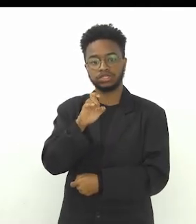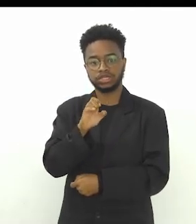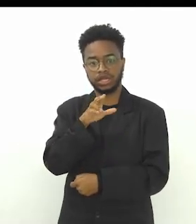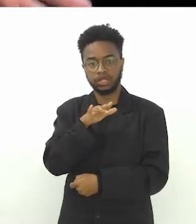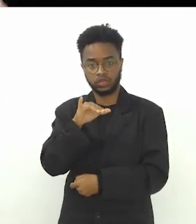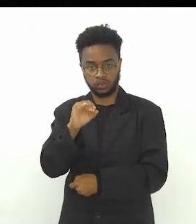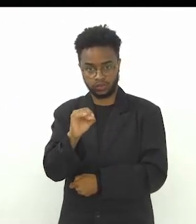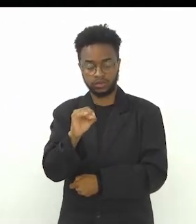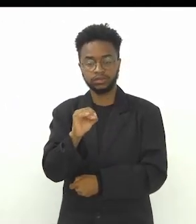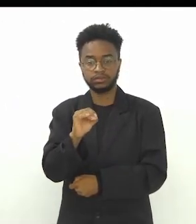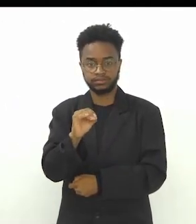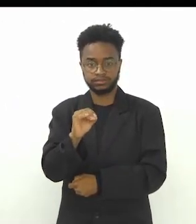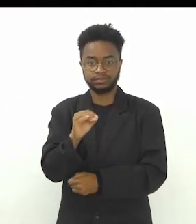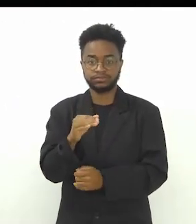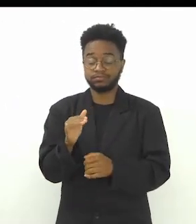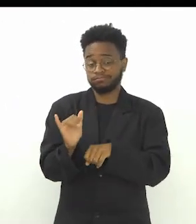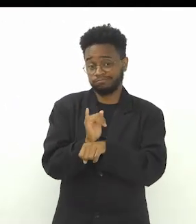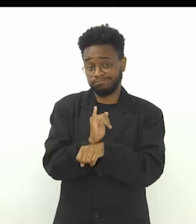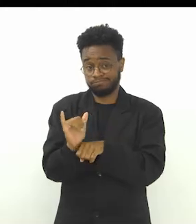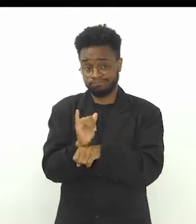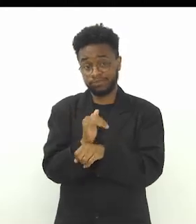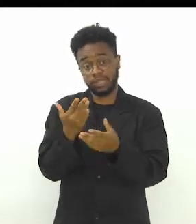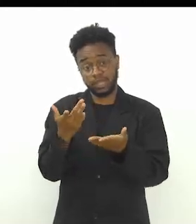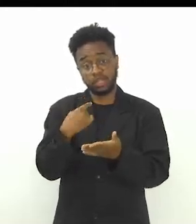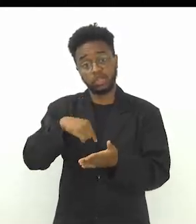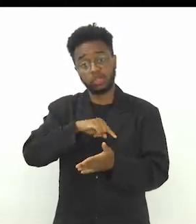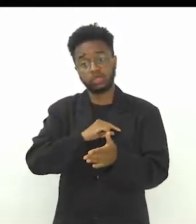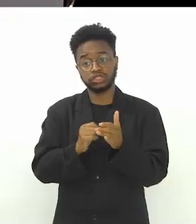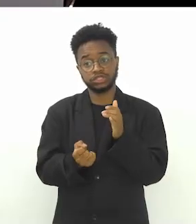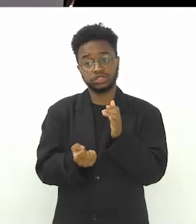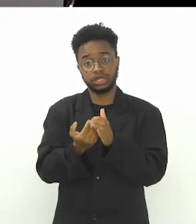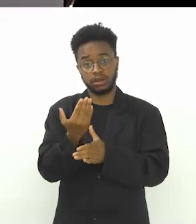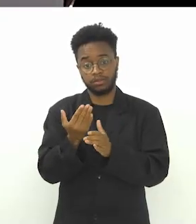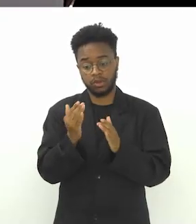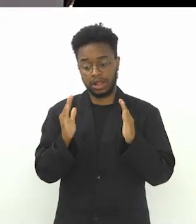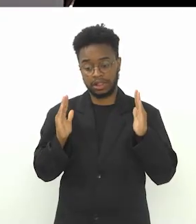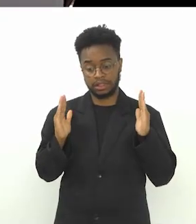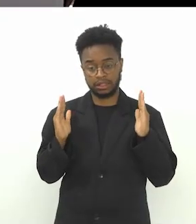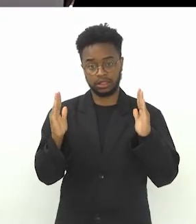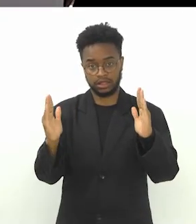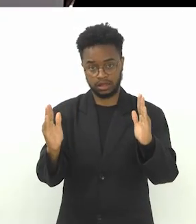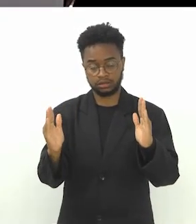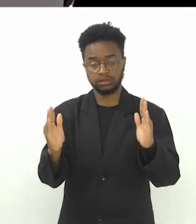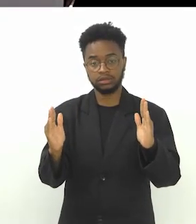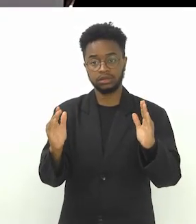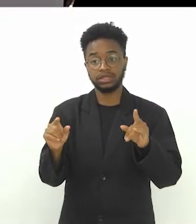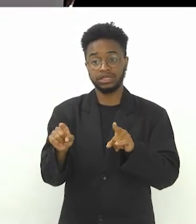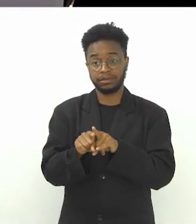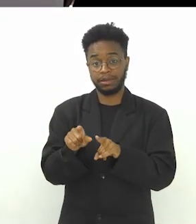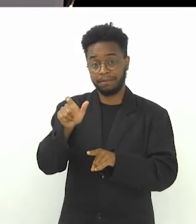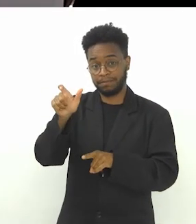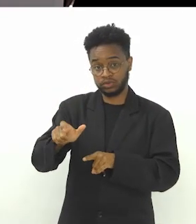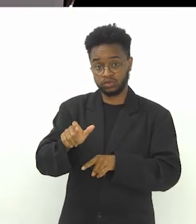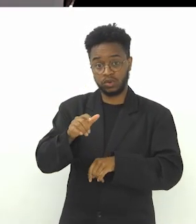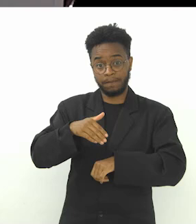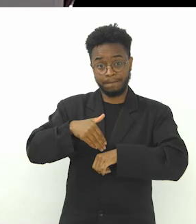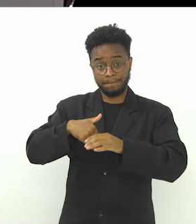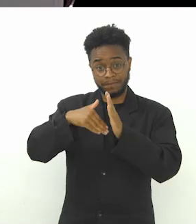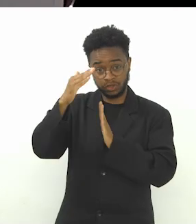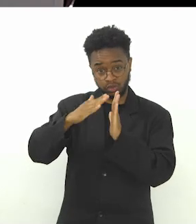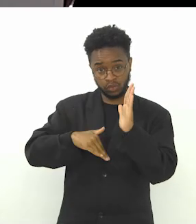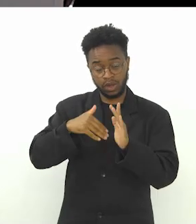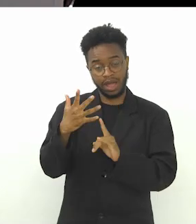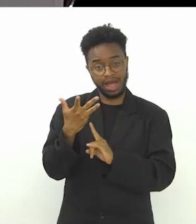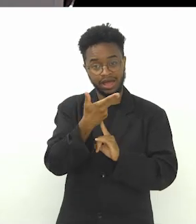famosos jotinhas de 500. É verdade. E aí nós fizemos uma lateral e o pintor de arte